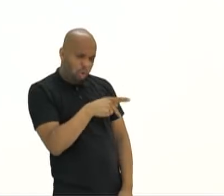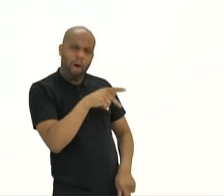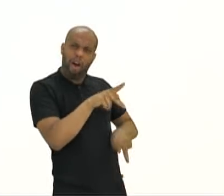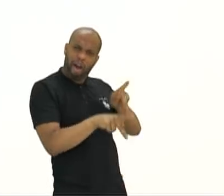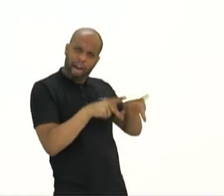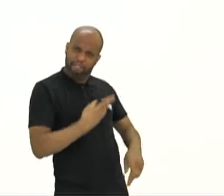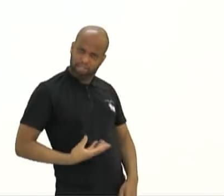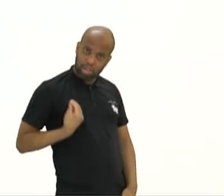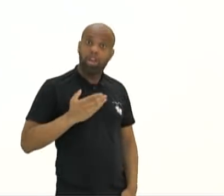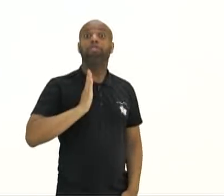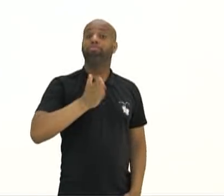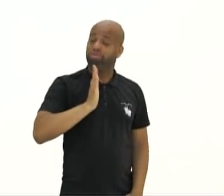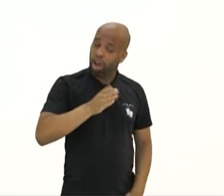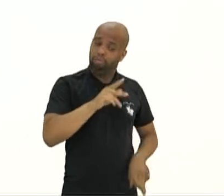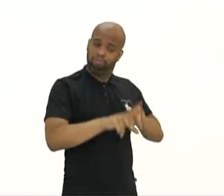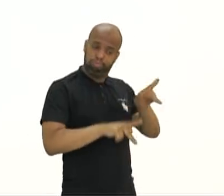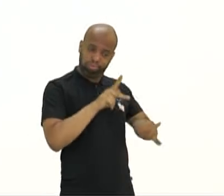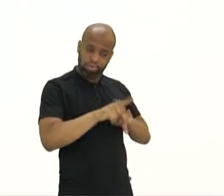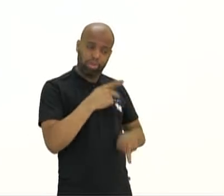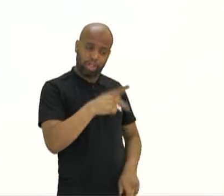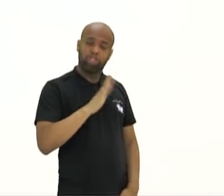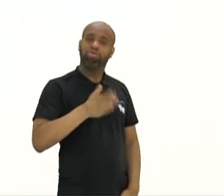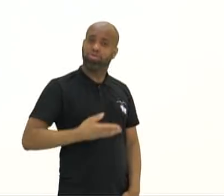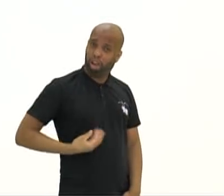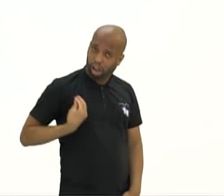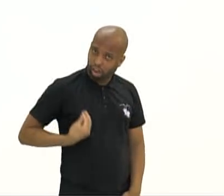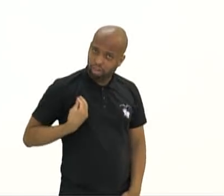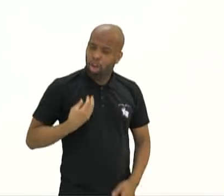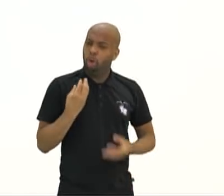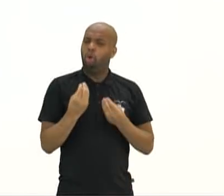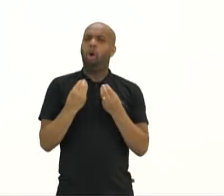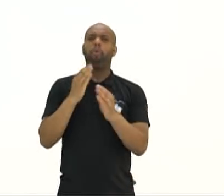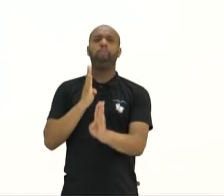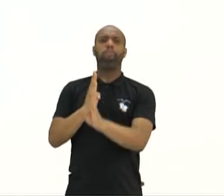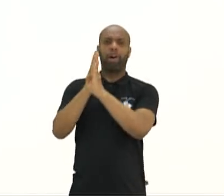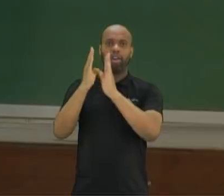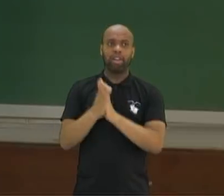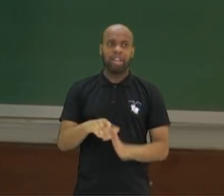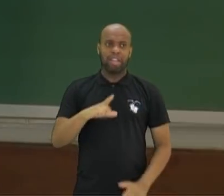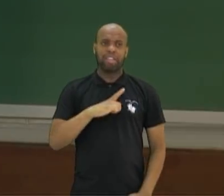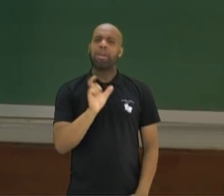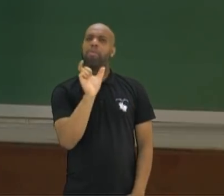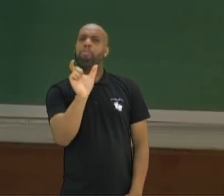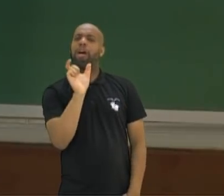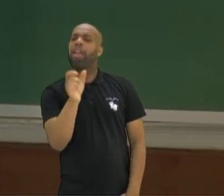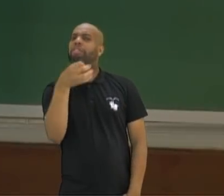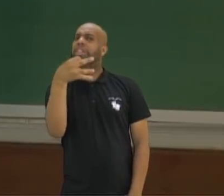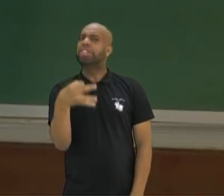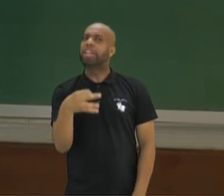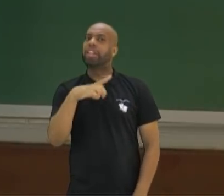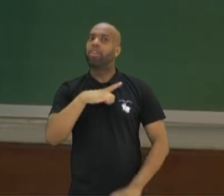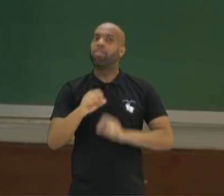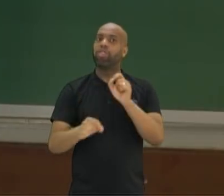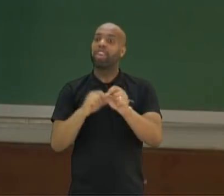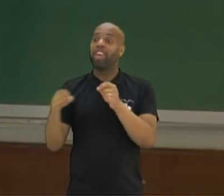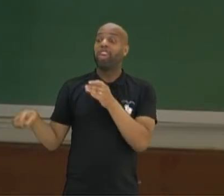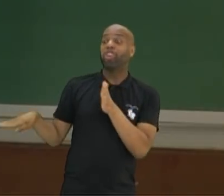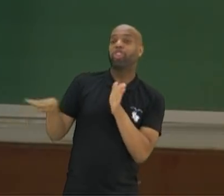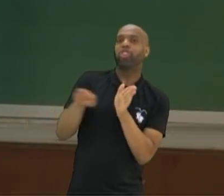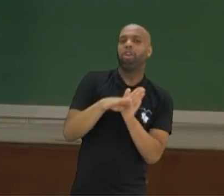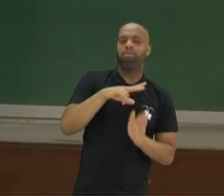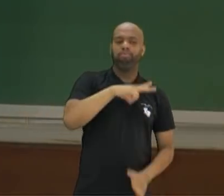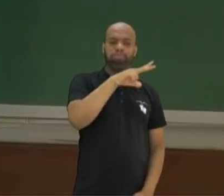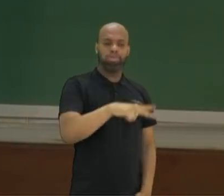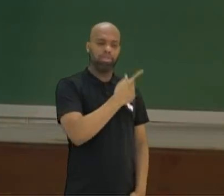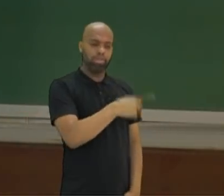população estabelecida nesse território. Então como assim foi descoberto? Será que o termo correto não seria a chegada dos